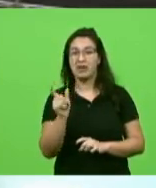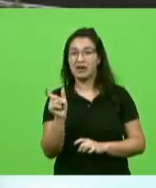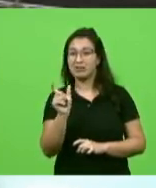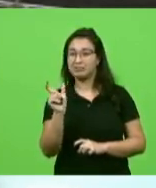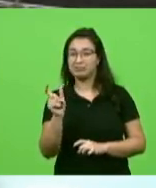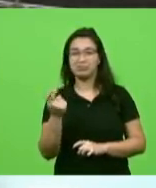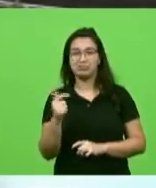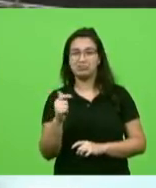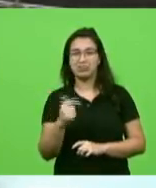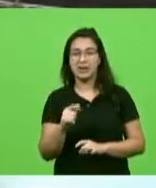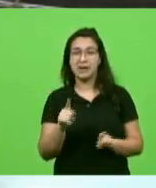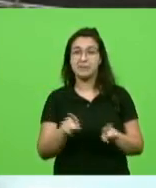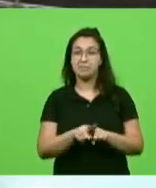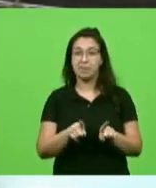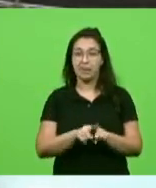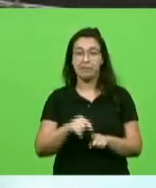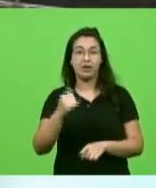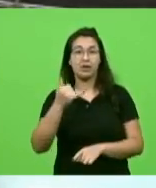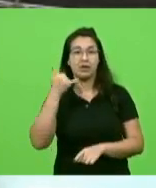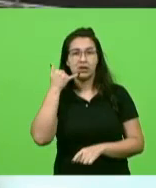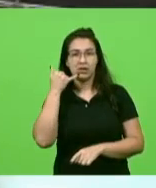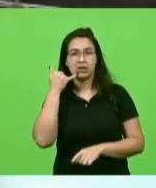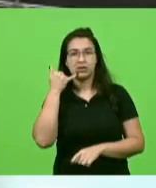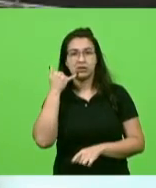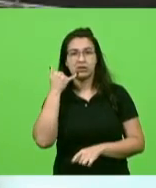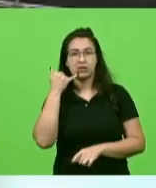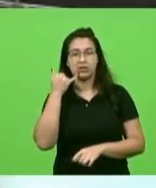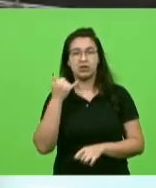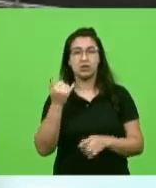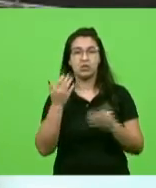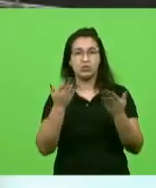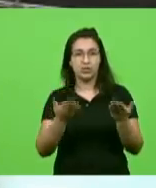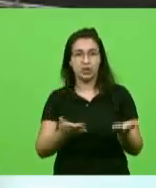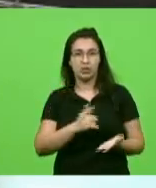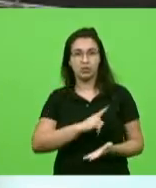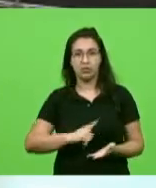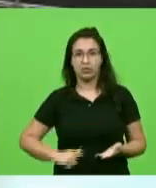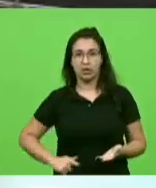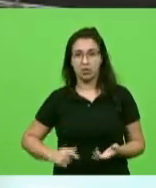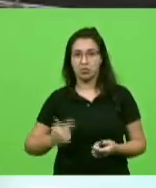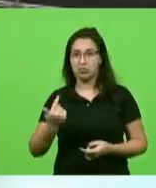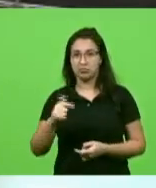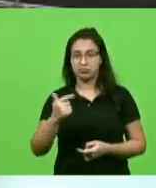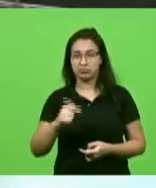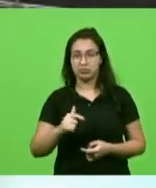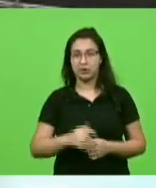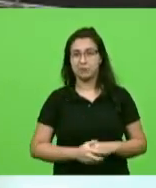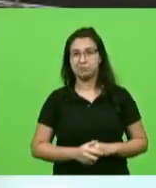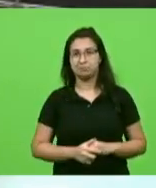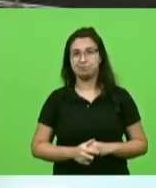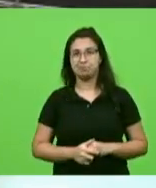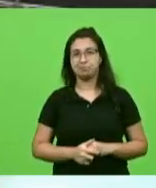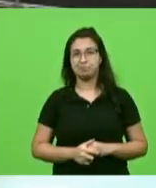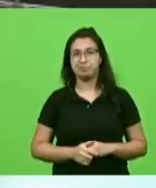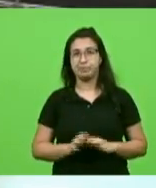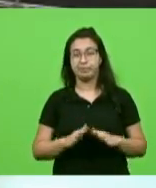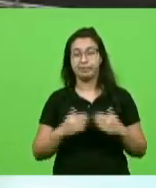suposta ligação do e "do governador fechado e